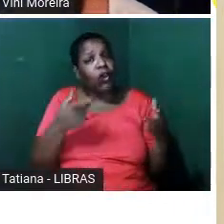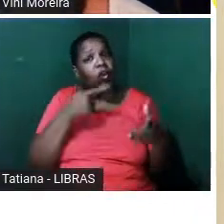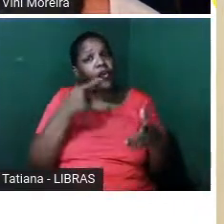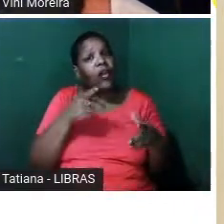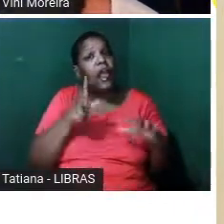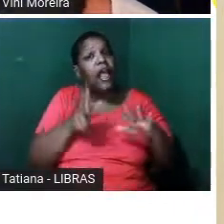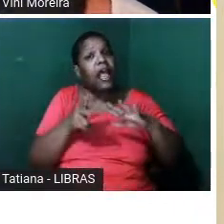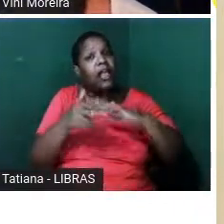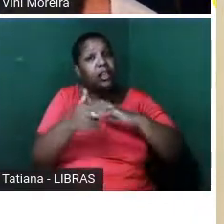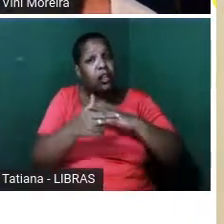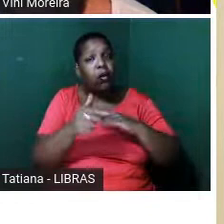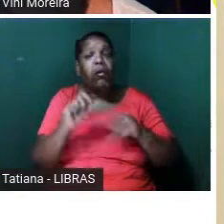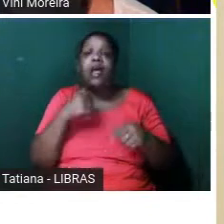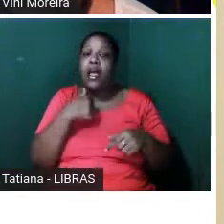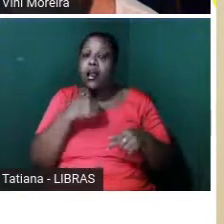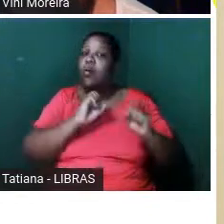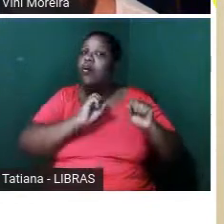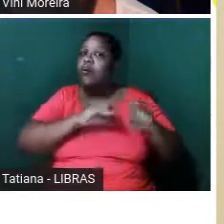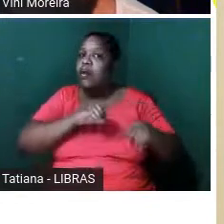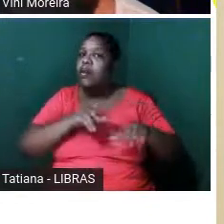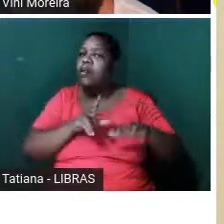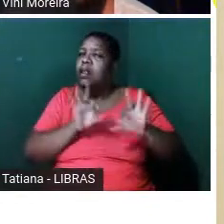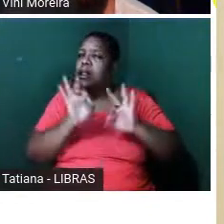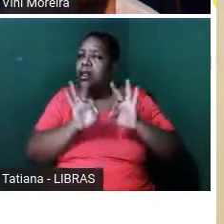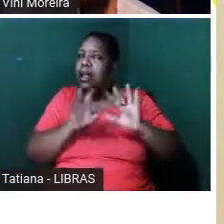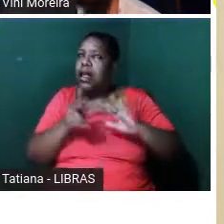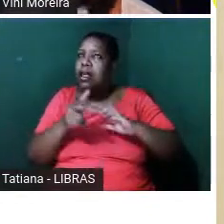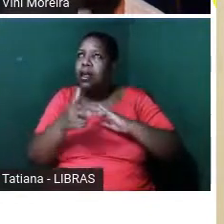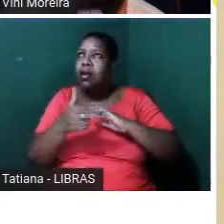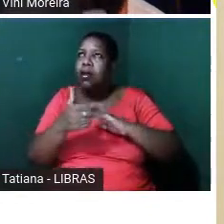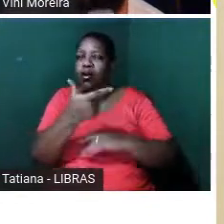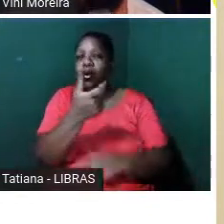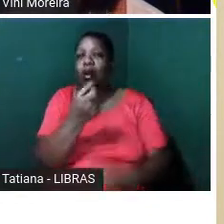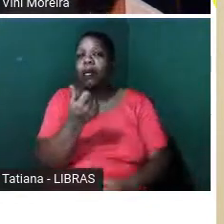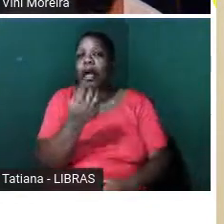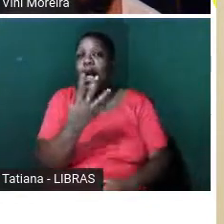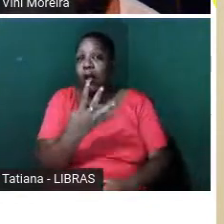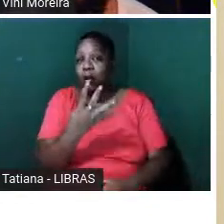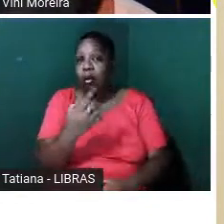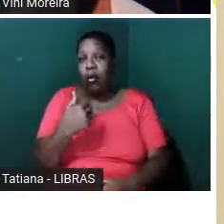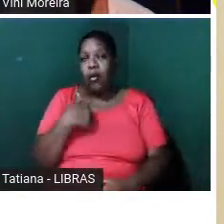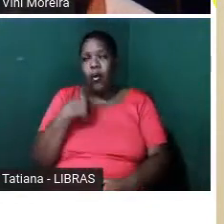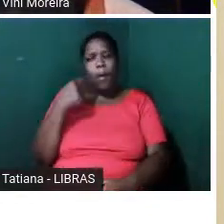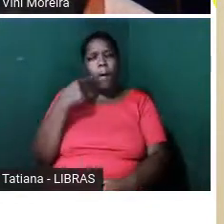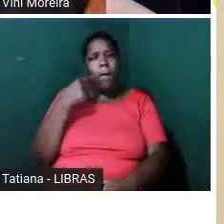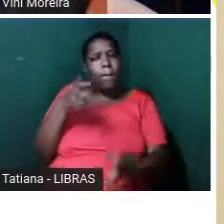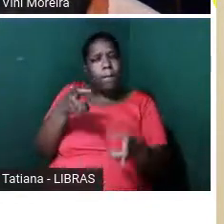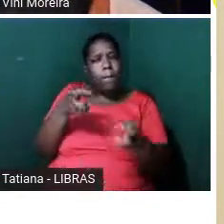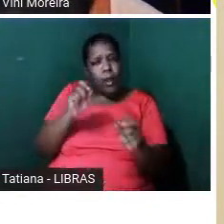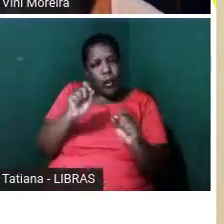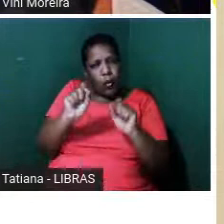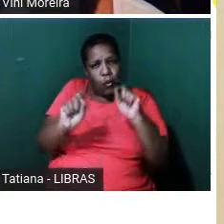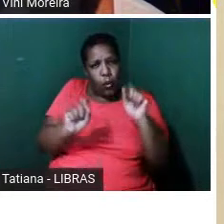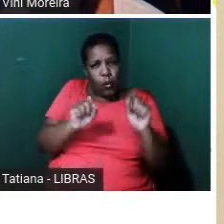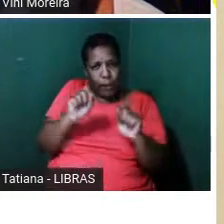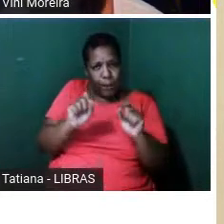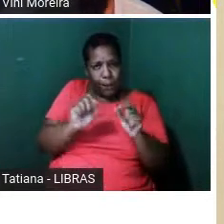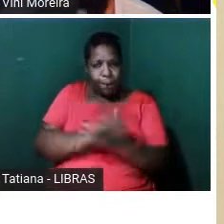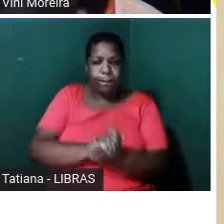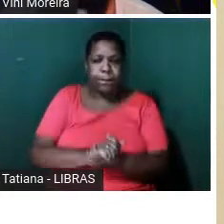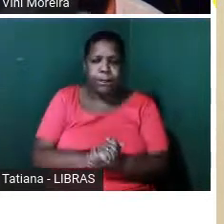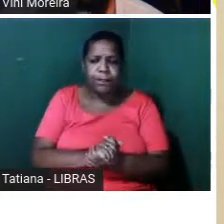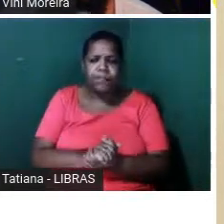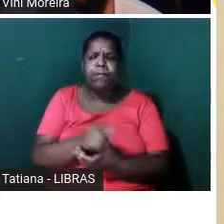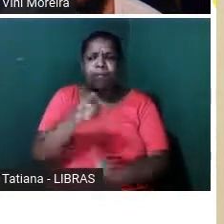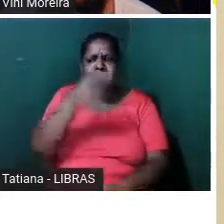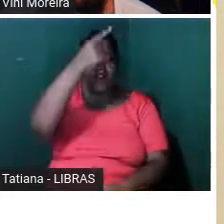eu dou aula de edição desde 2014 e uma coisa que eu notei é a seguinte é